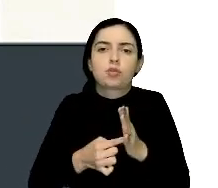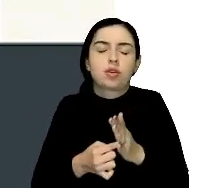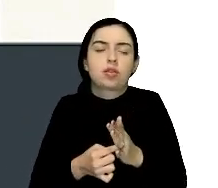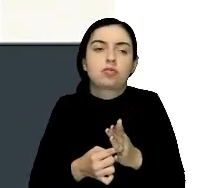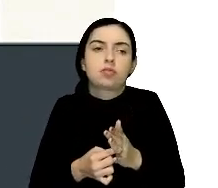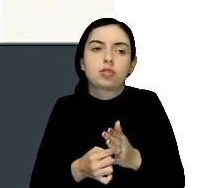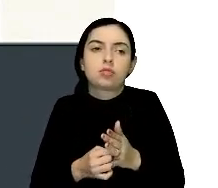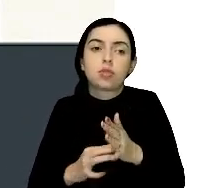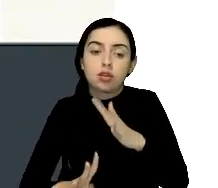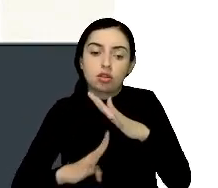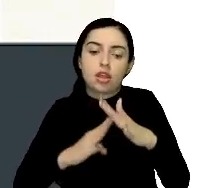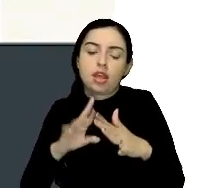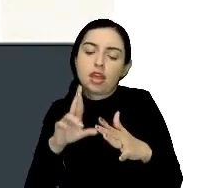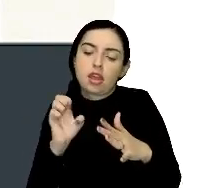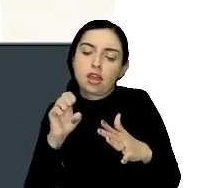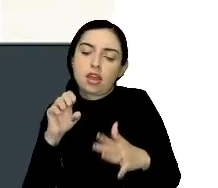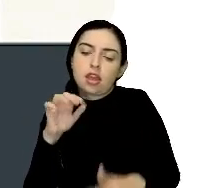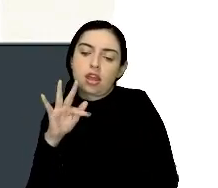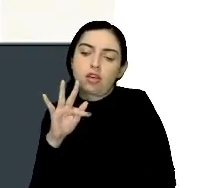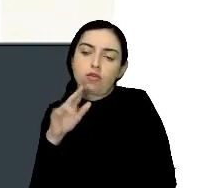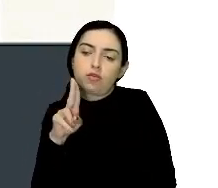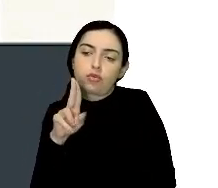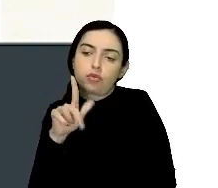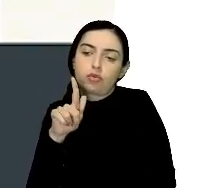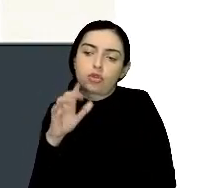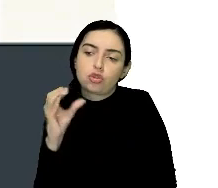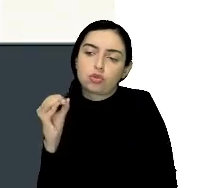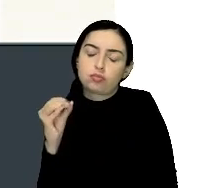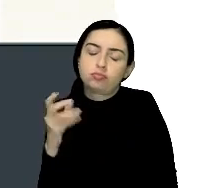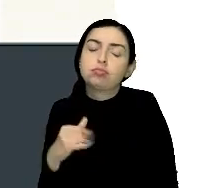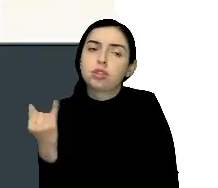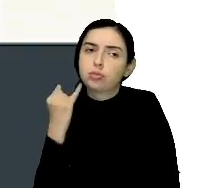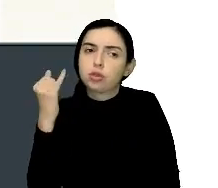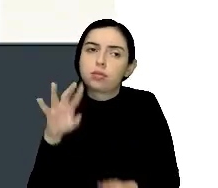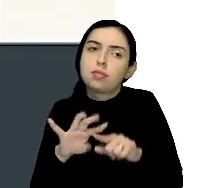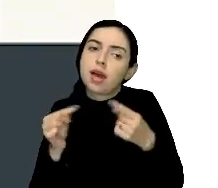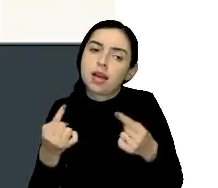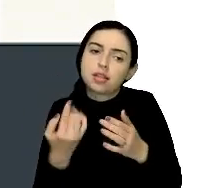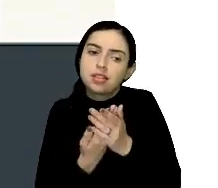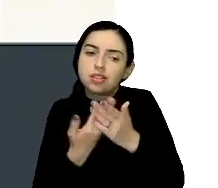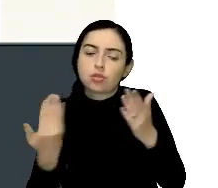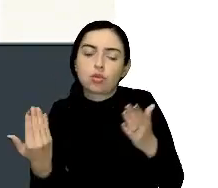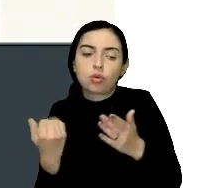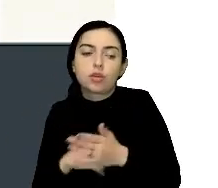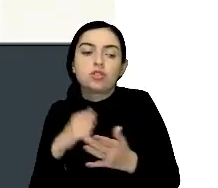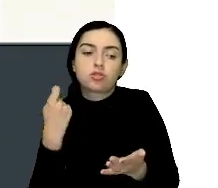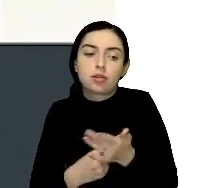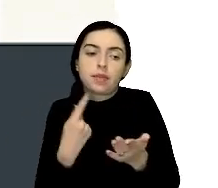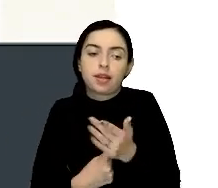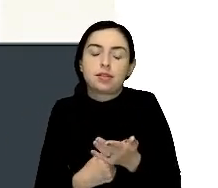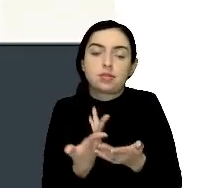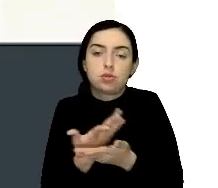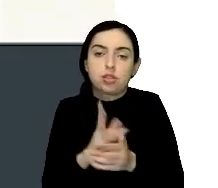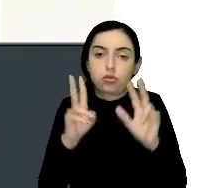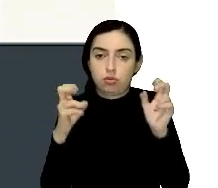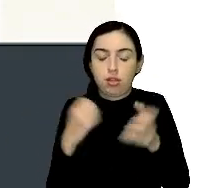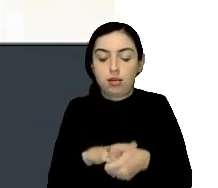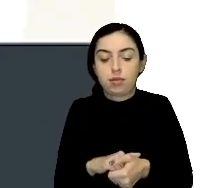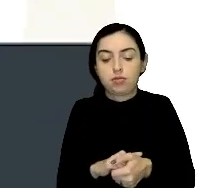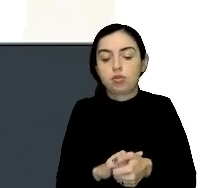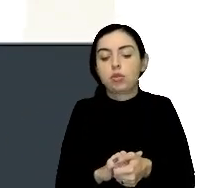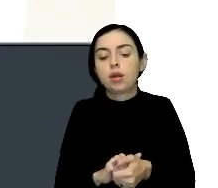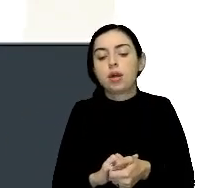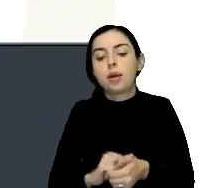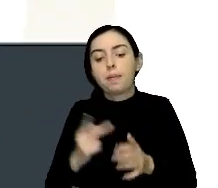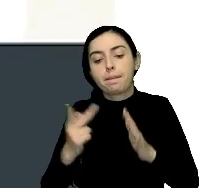refúgio. Tá? Então ela traz elementos importantes, mas ela exclui a sua aplicação para isso. Sobre o plano da